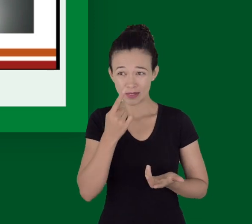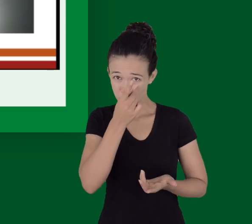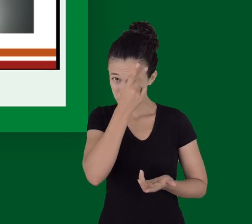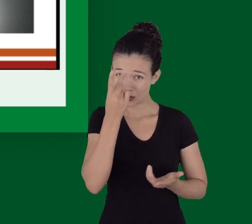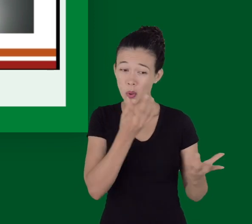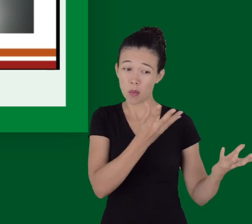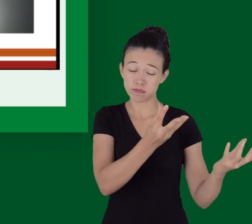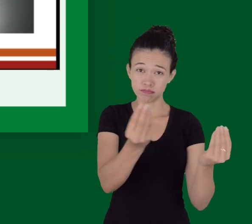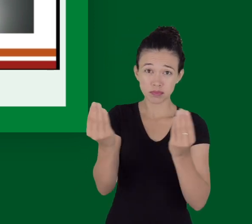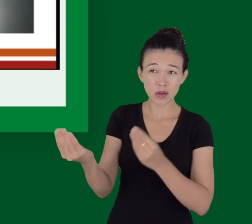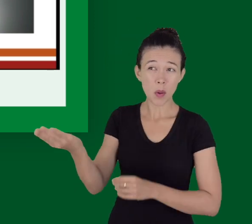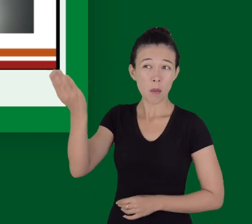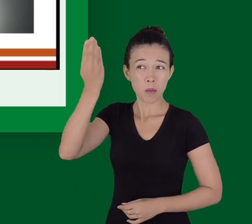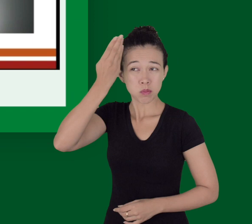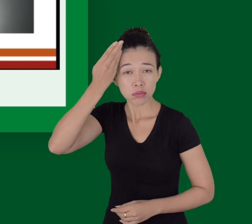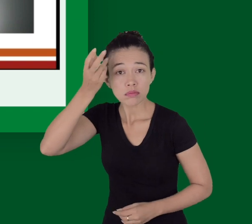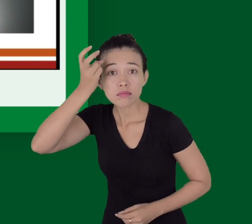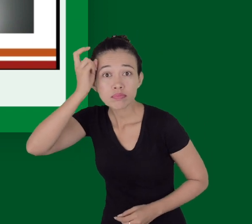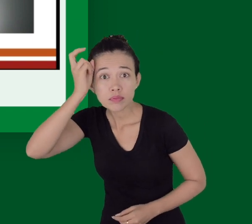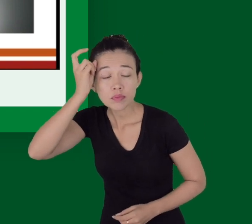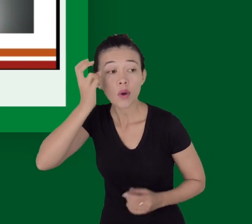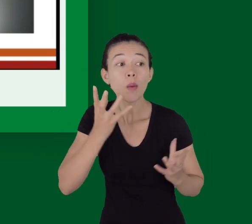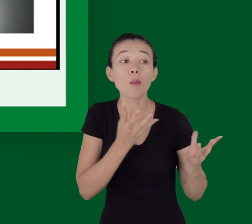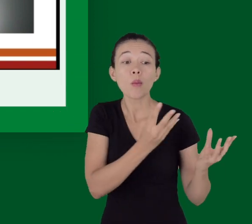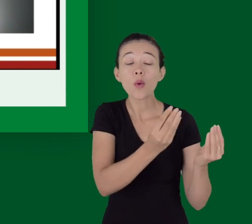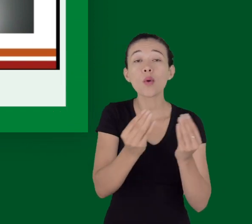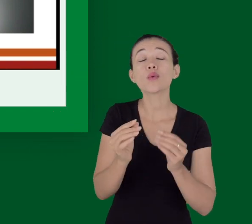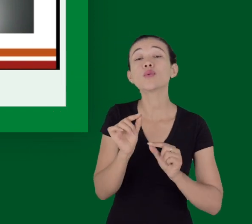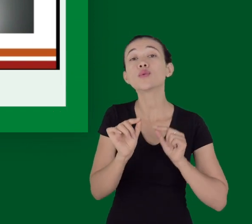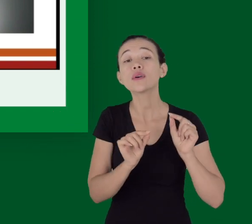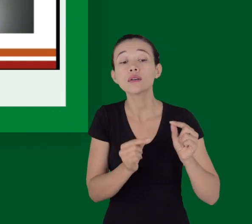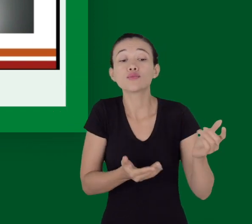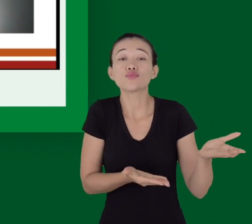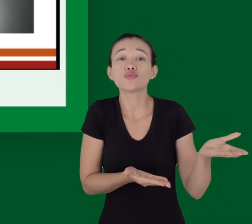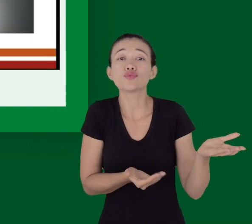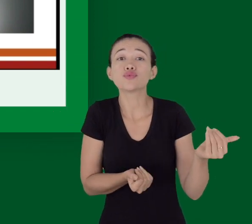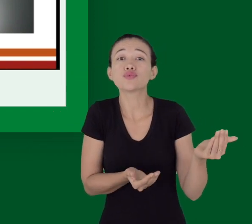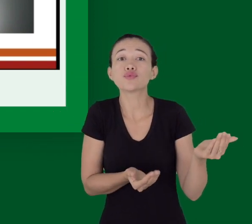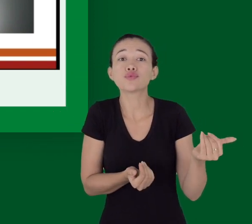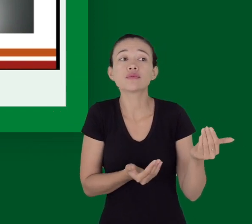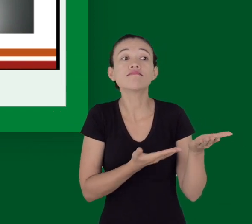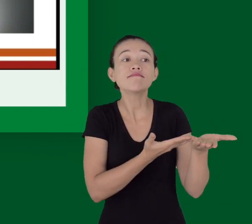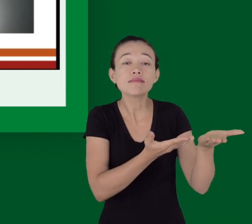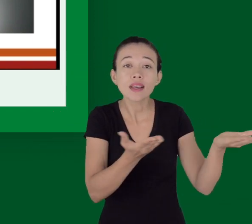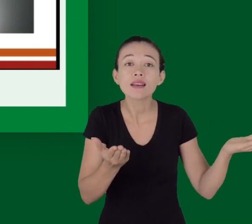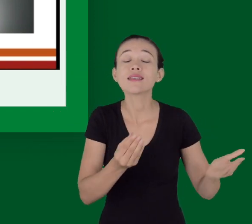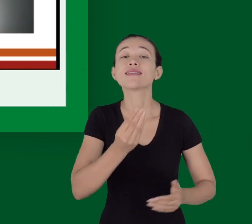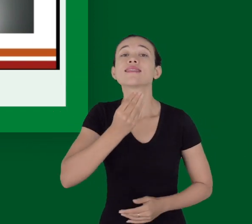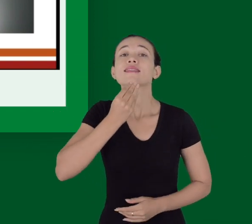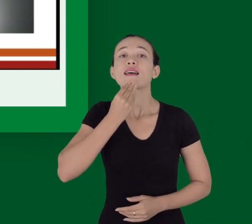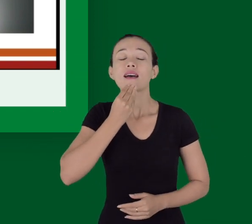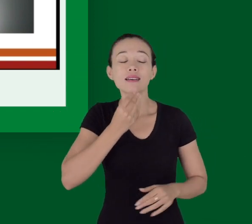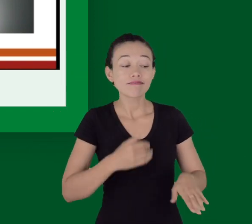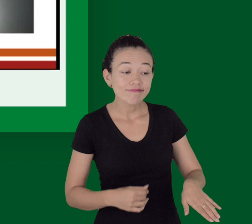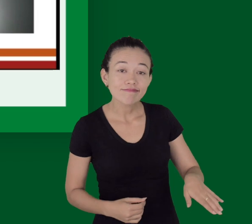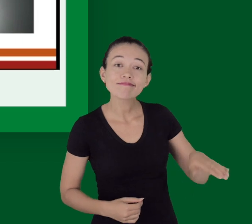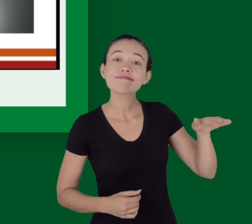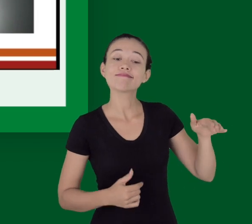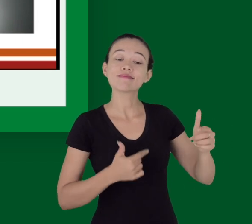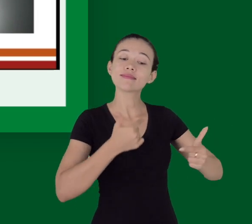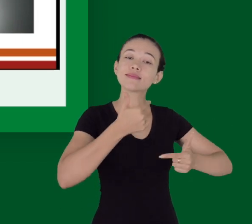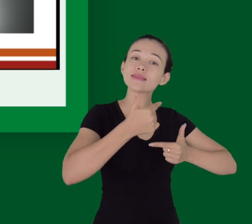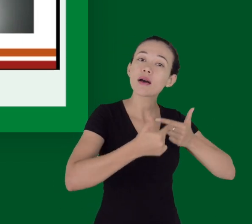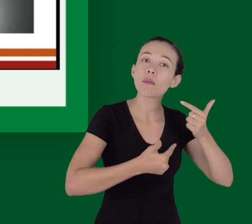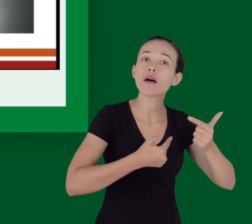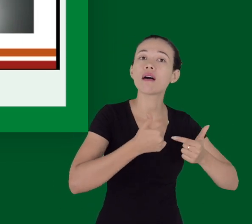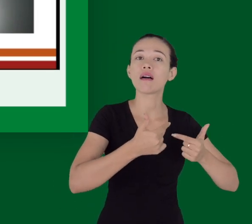desse alcance populacional, nós temos uma população extremamente jovem, economicamente ativa. Então,